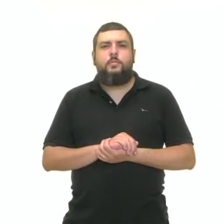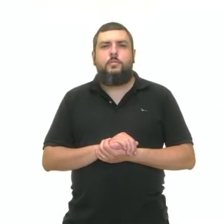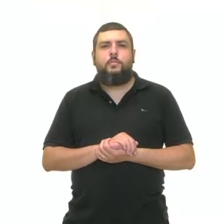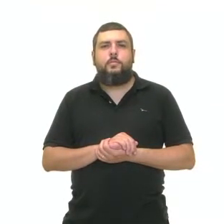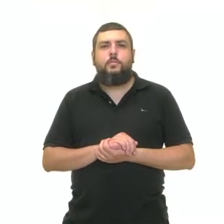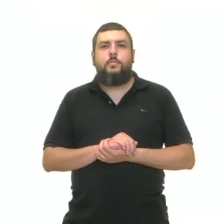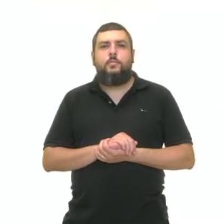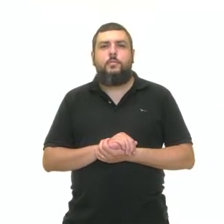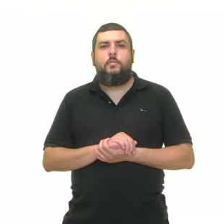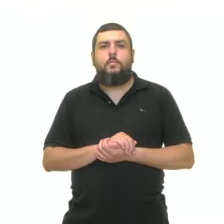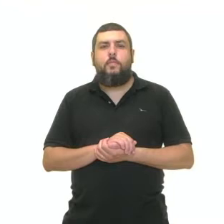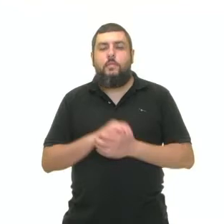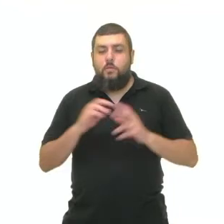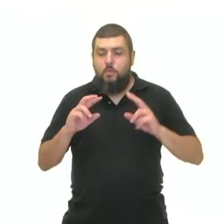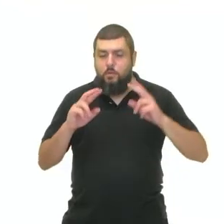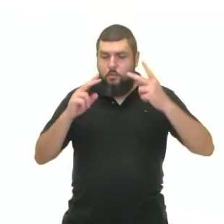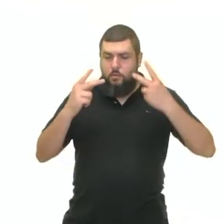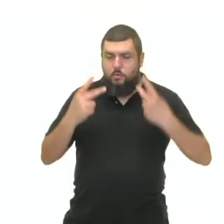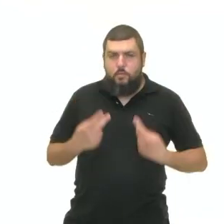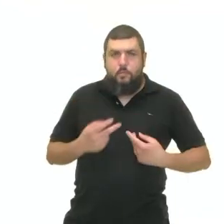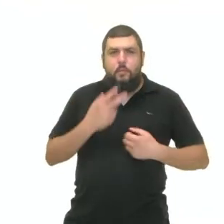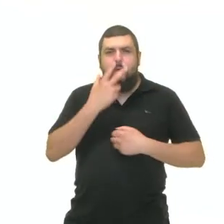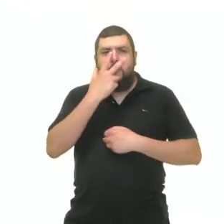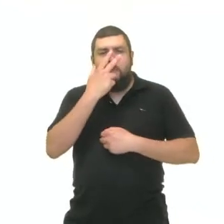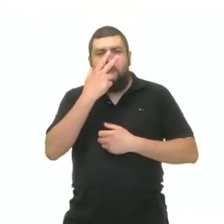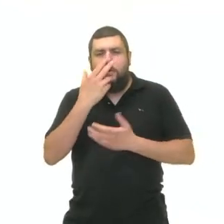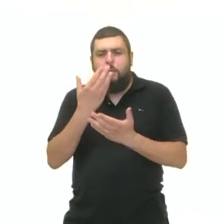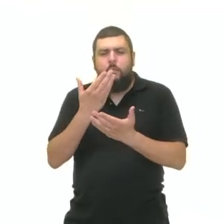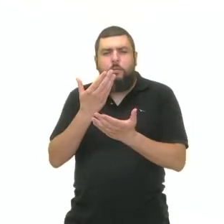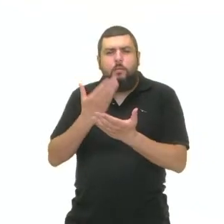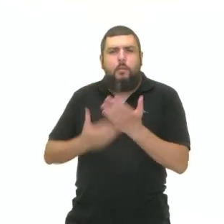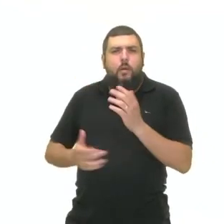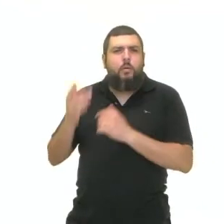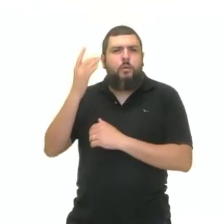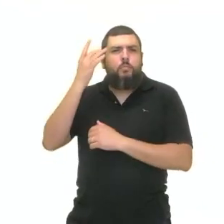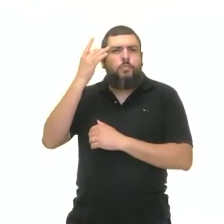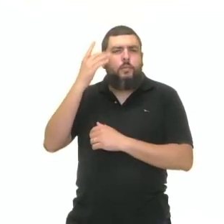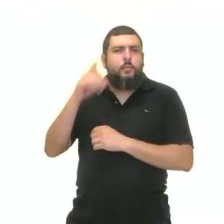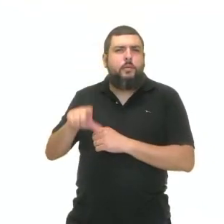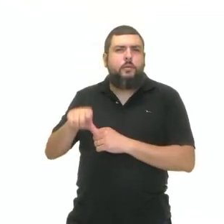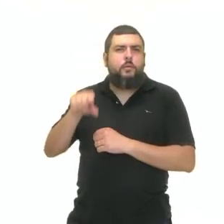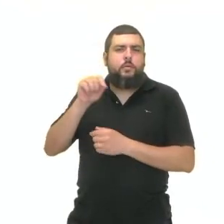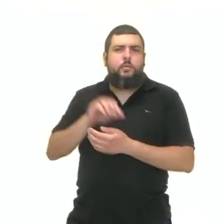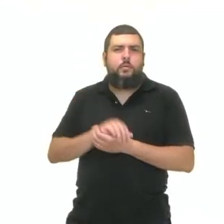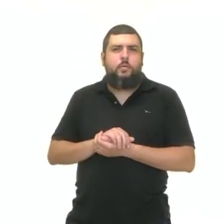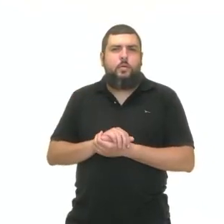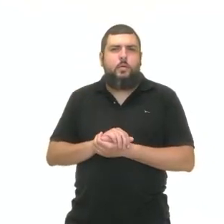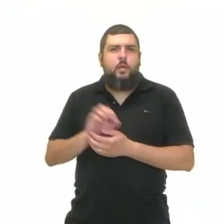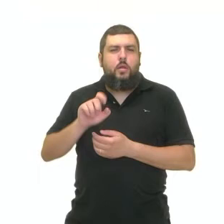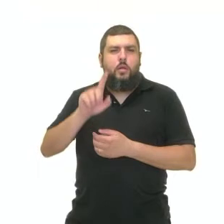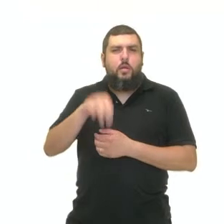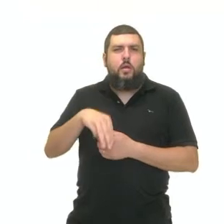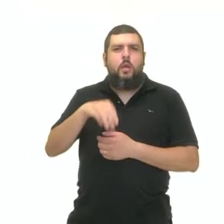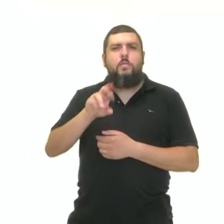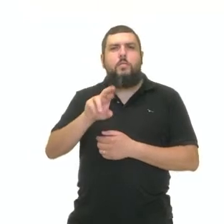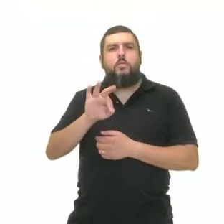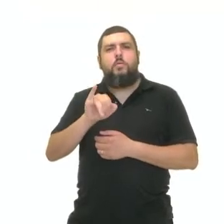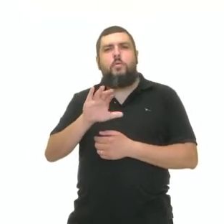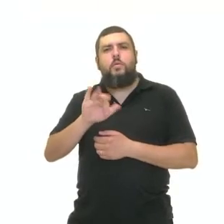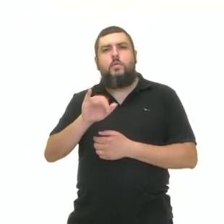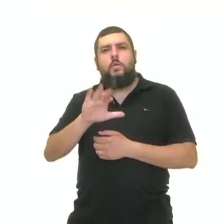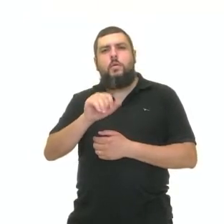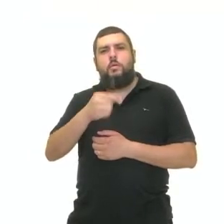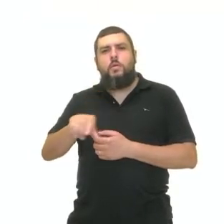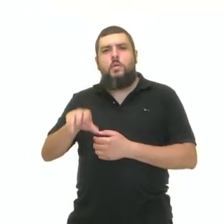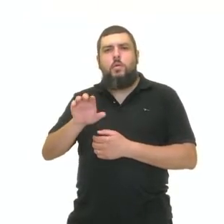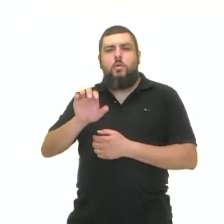de escolha. Conforme o conceito de mortificação do eu, do sociólogo Erving Goffman, é possível entender